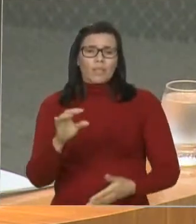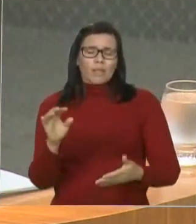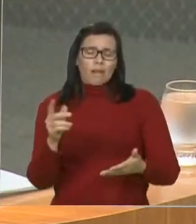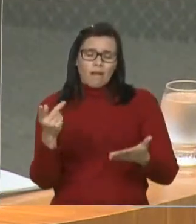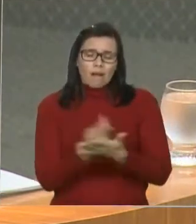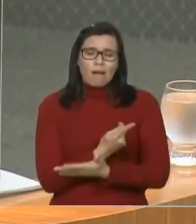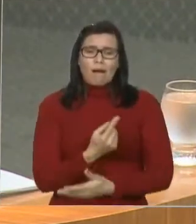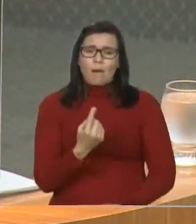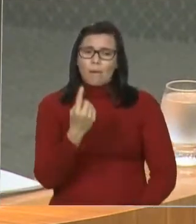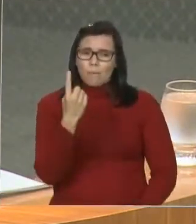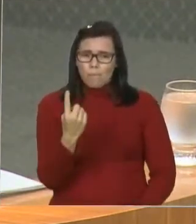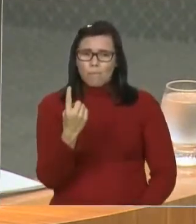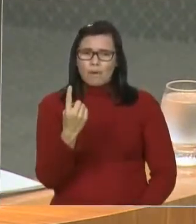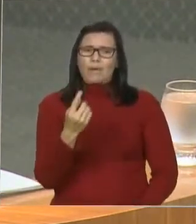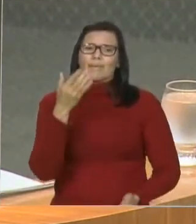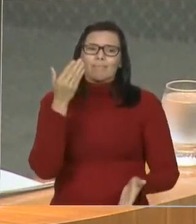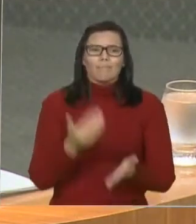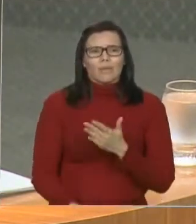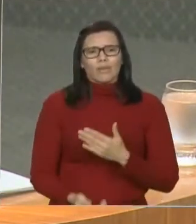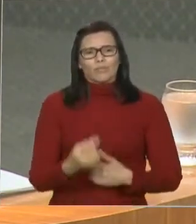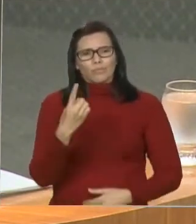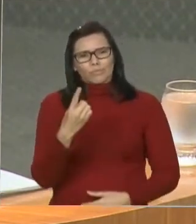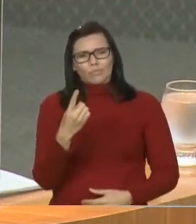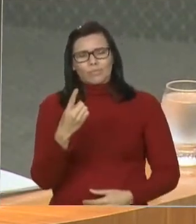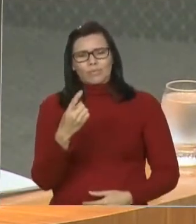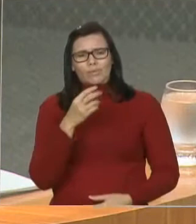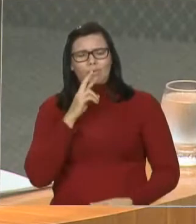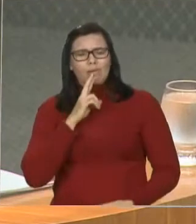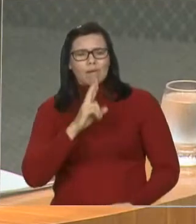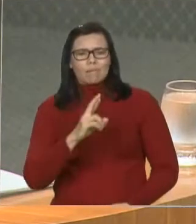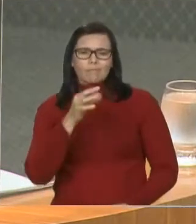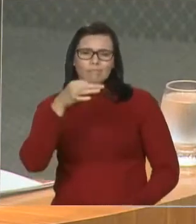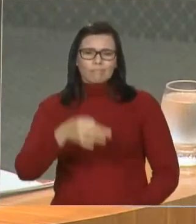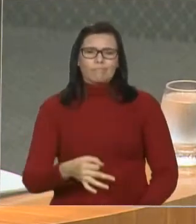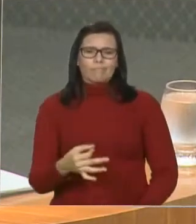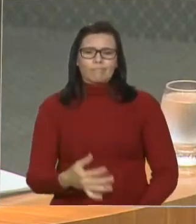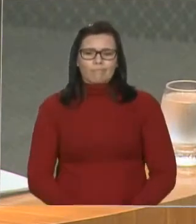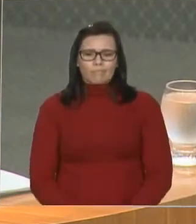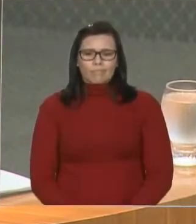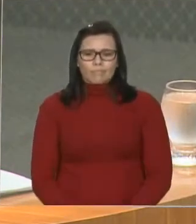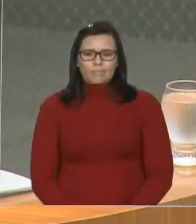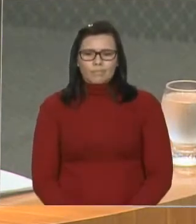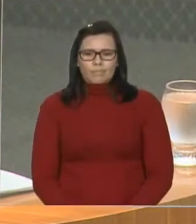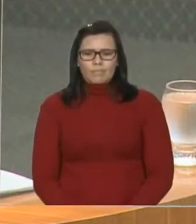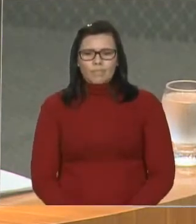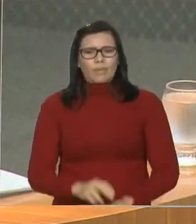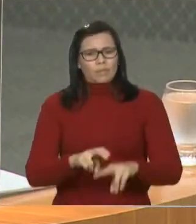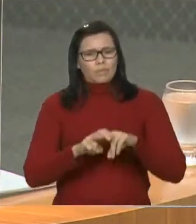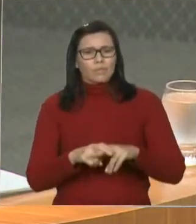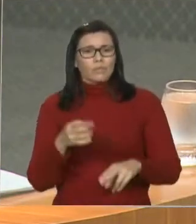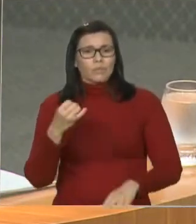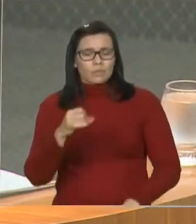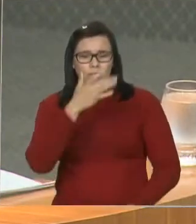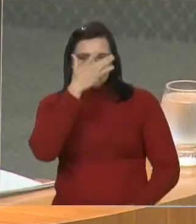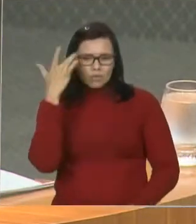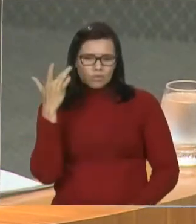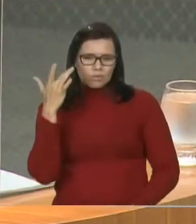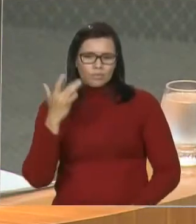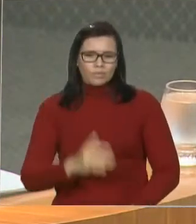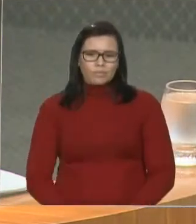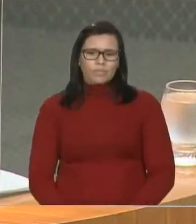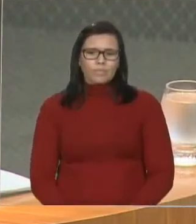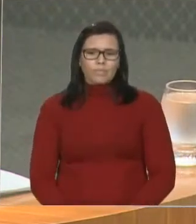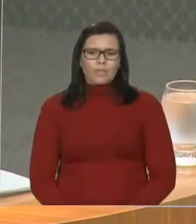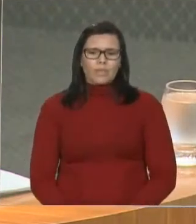mais 10 das 110 que ele acertou. Só sobram 100 pontos. Se o candidato errou 20